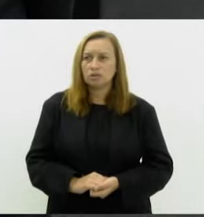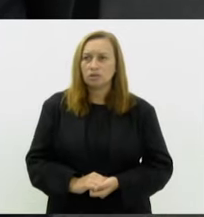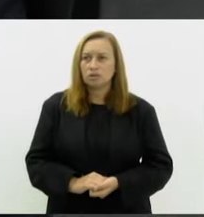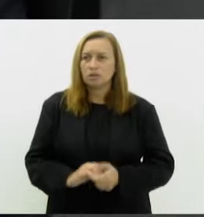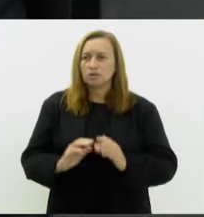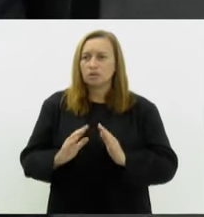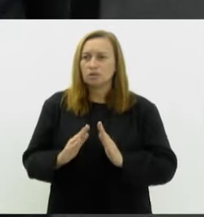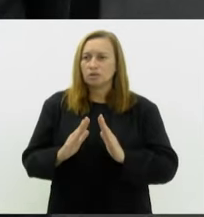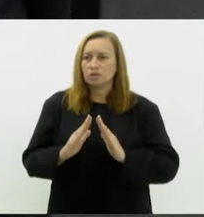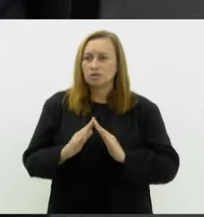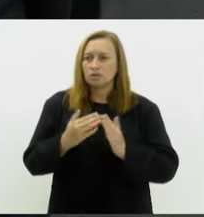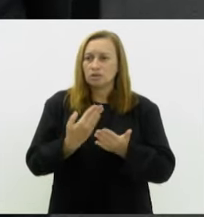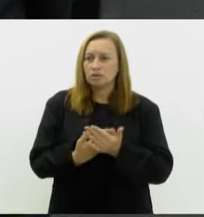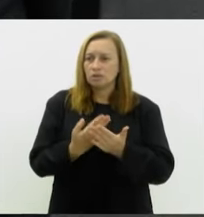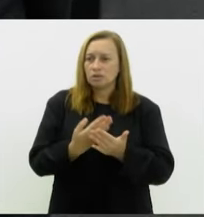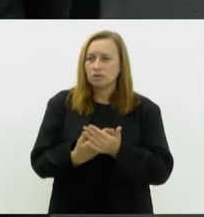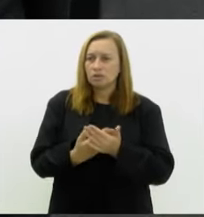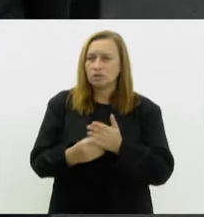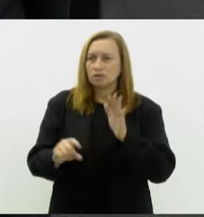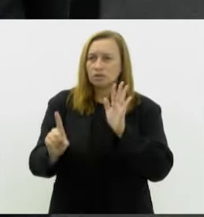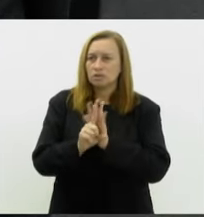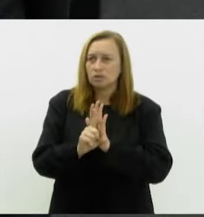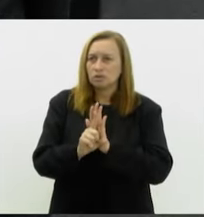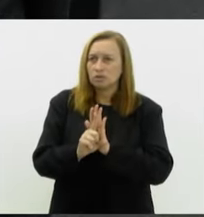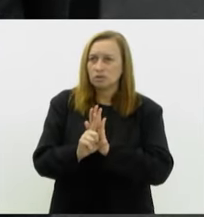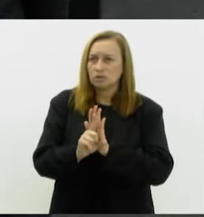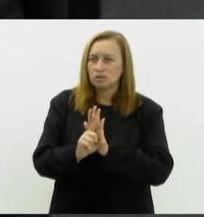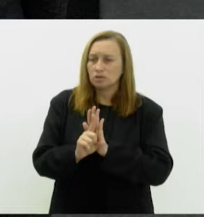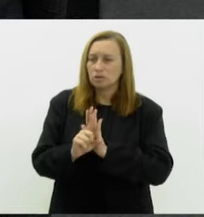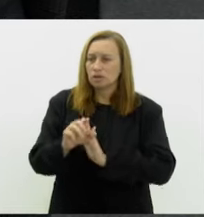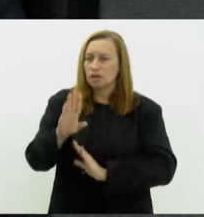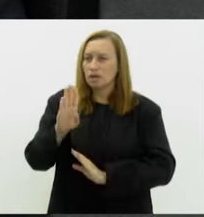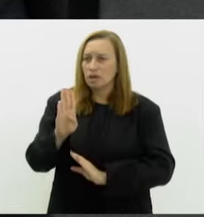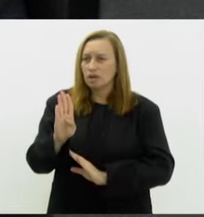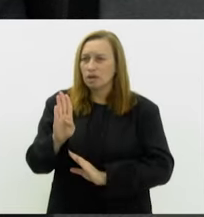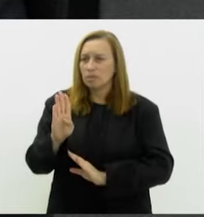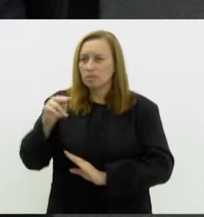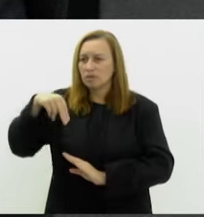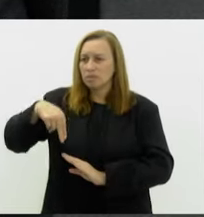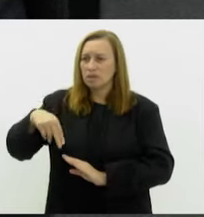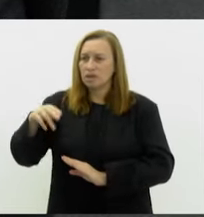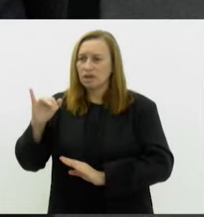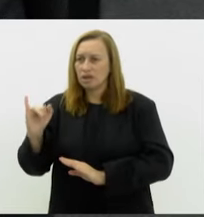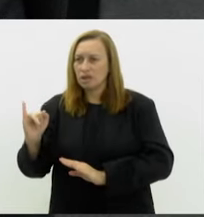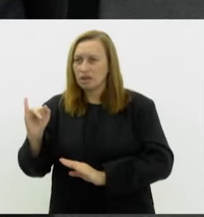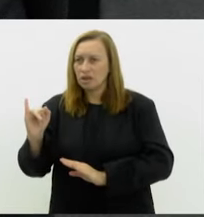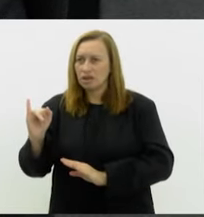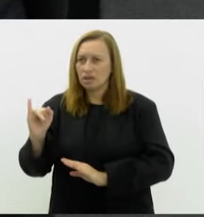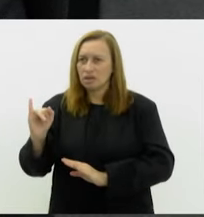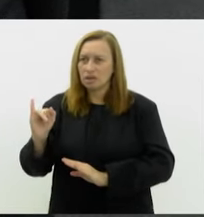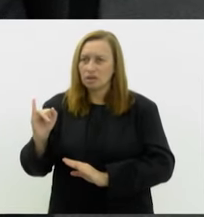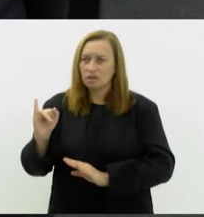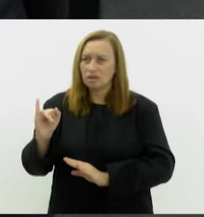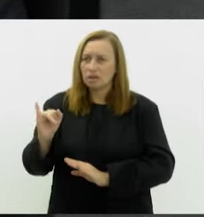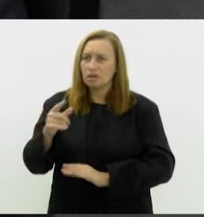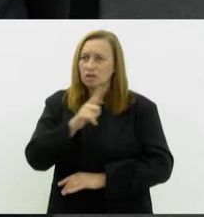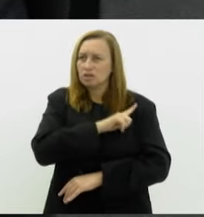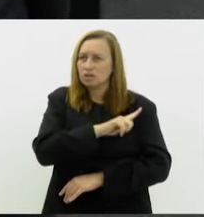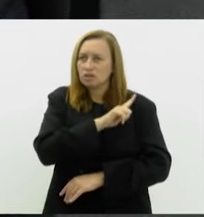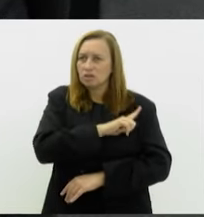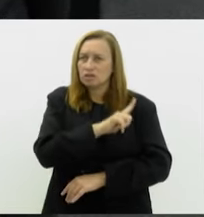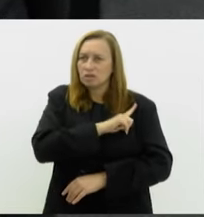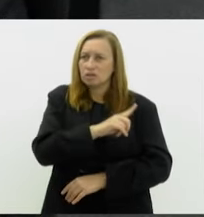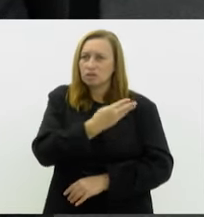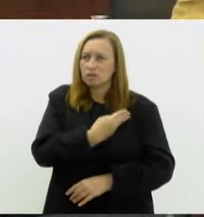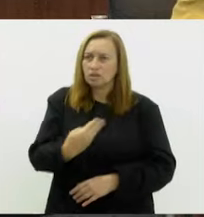do Legislativo, quando fizemos o MBA em Teoria Política e Gestão Pública.